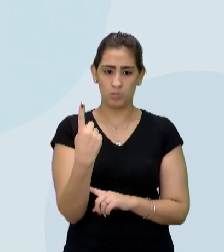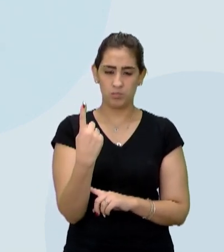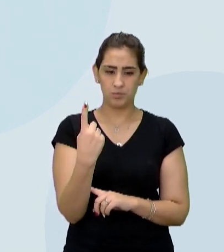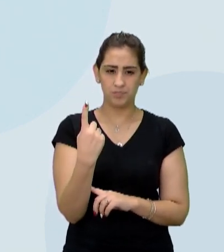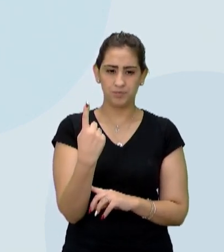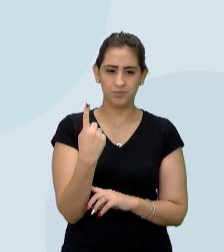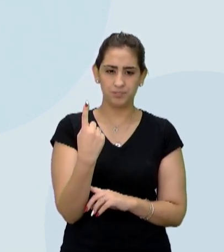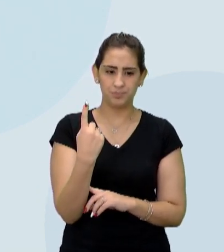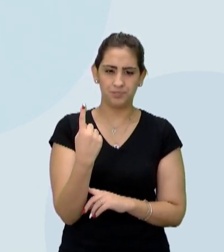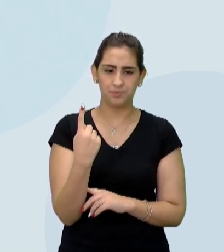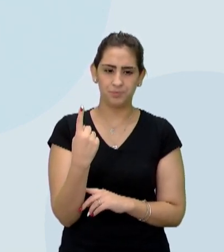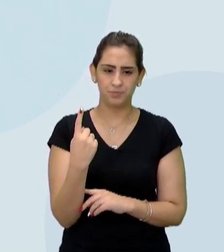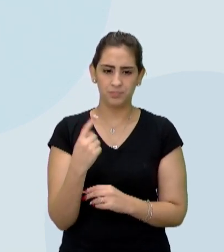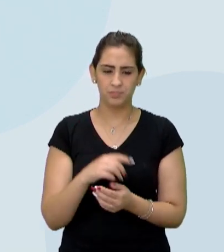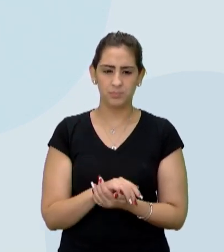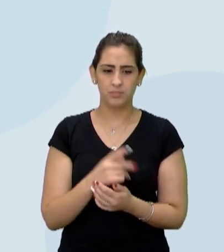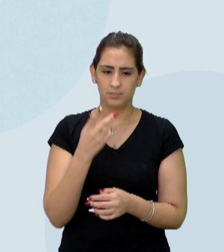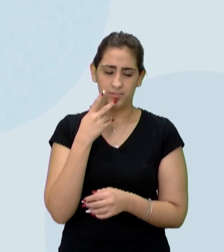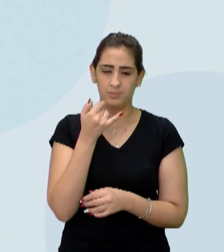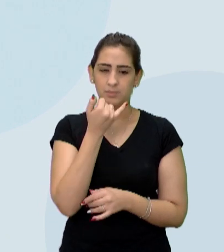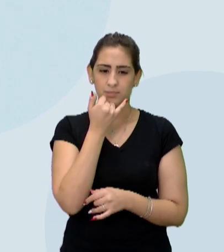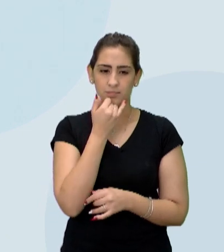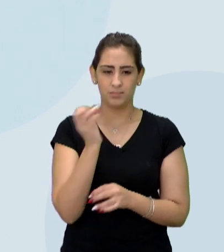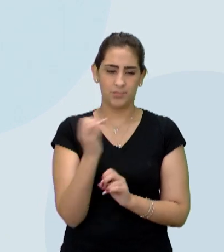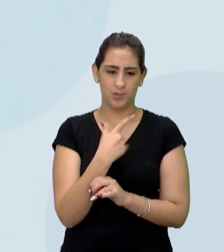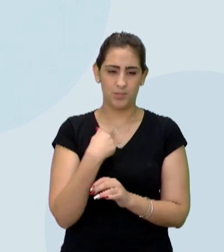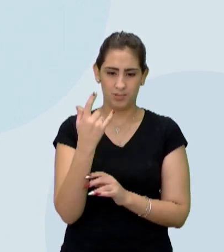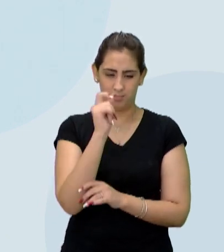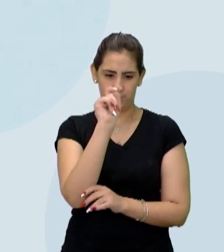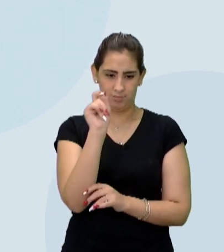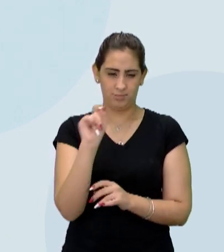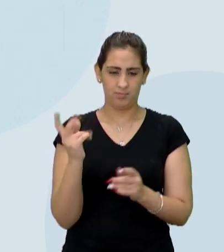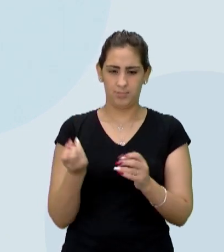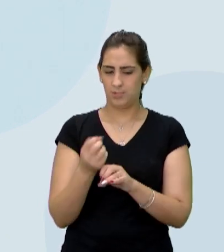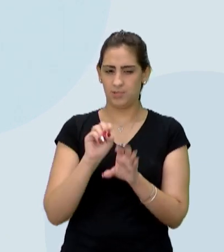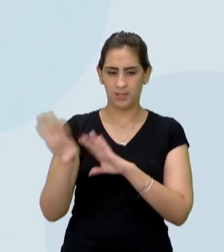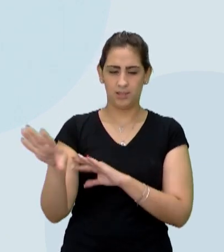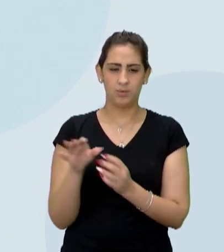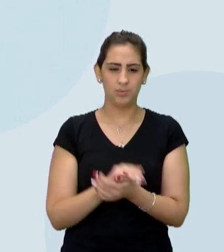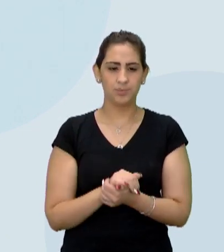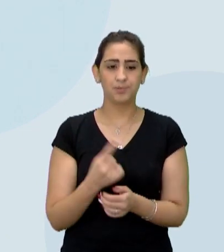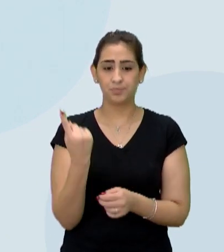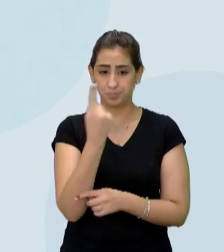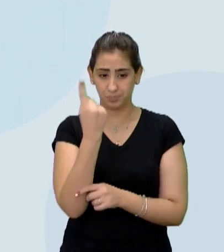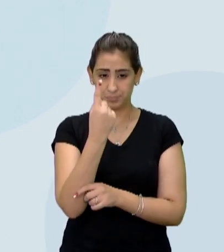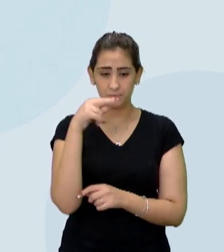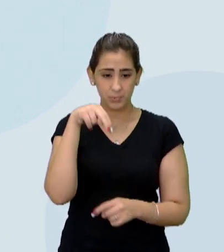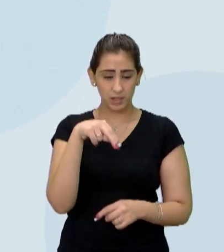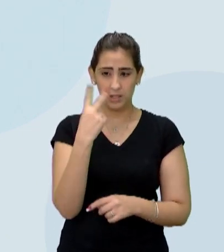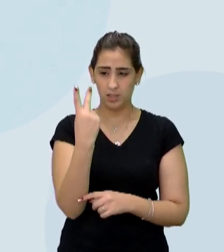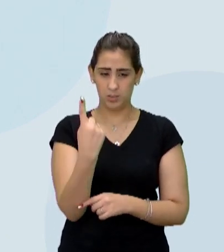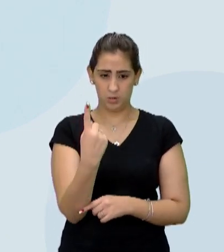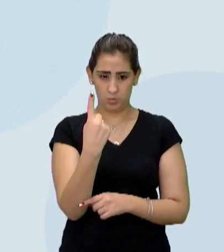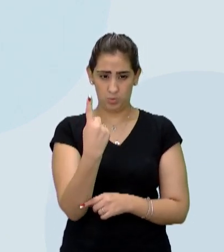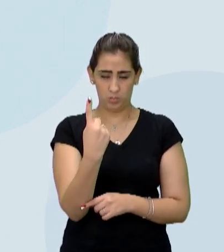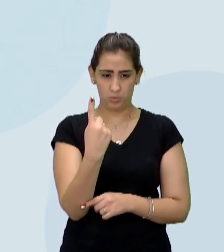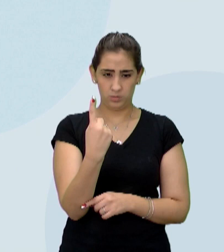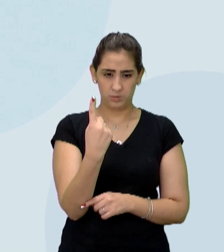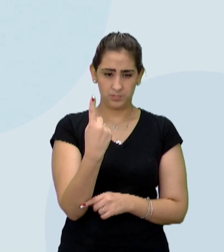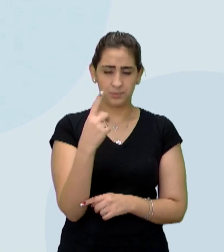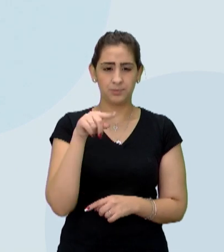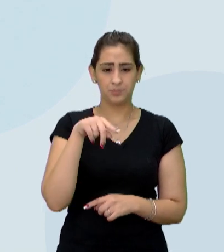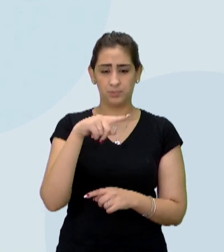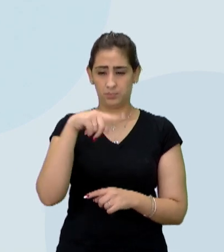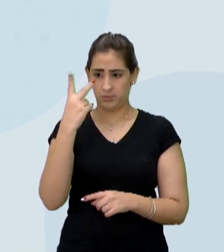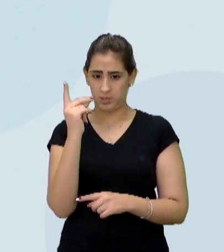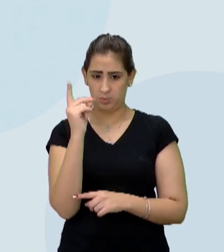saiu aqui minha canetinha, sem caneta não escreve, né? Então voltando aqui, ó, a primeira figura é N1, ó, a segunda